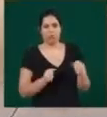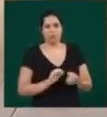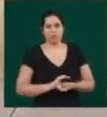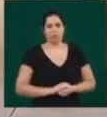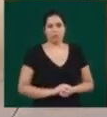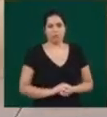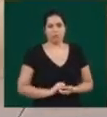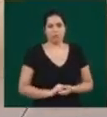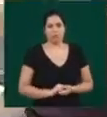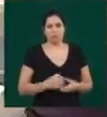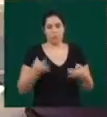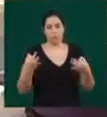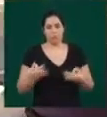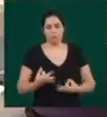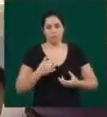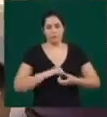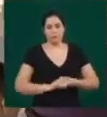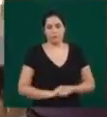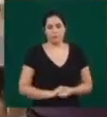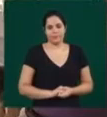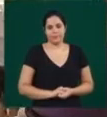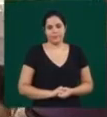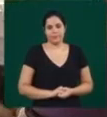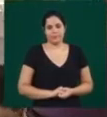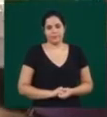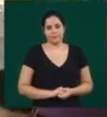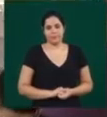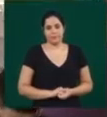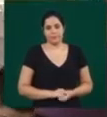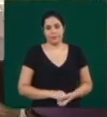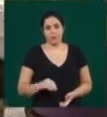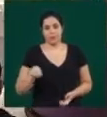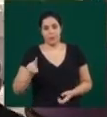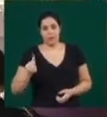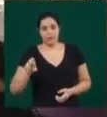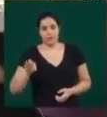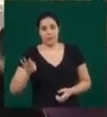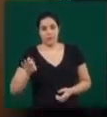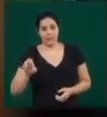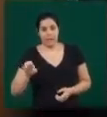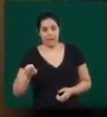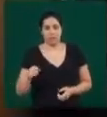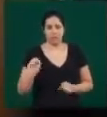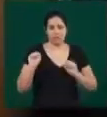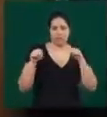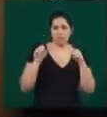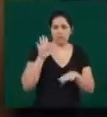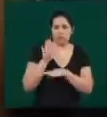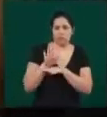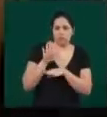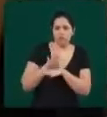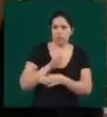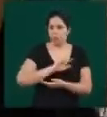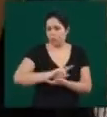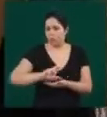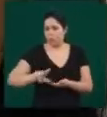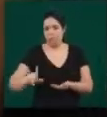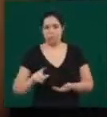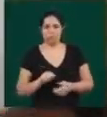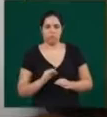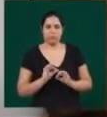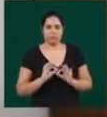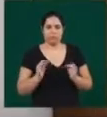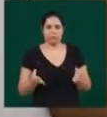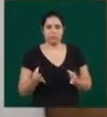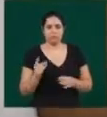de maneira adequada. Para Dona Odete, os exercícios desenvolvidos na associação ajudam nas atividades simples do dia a